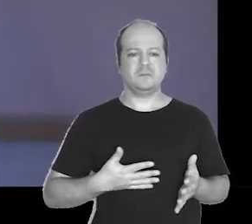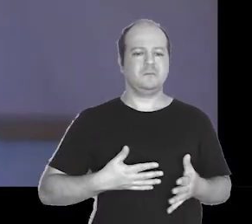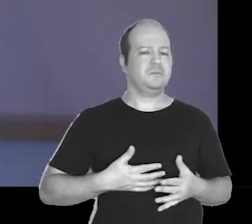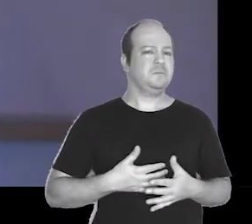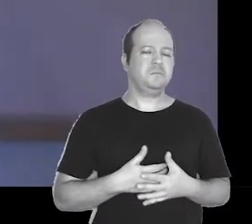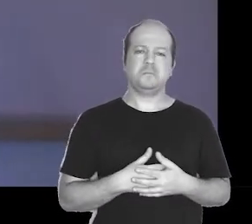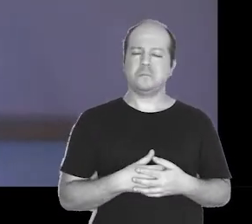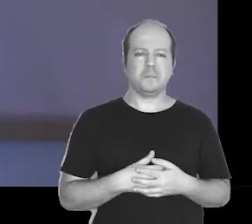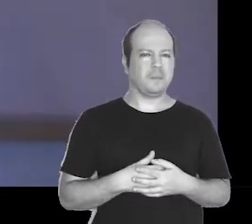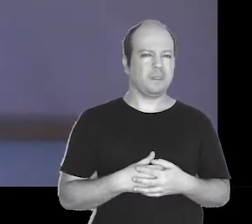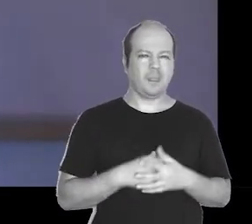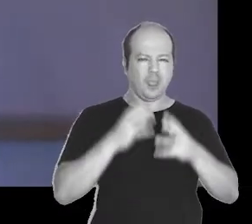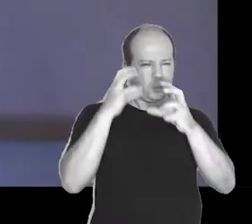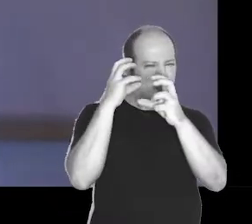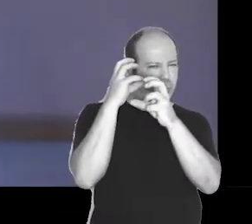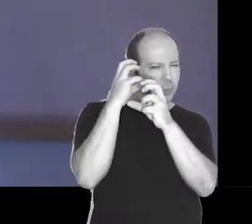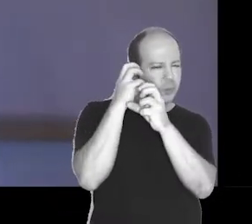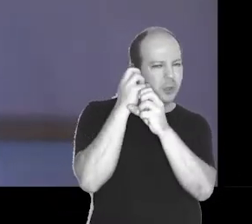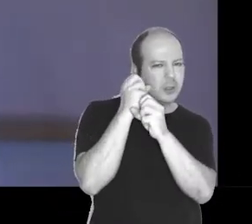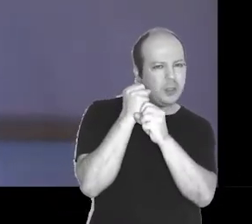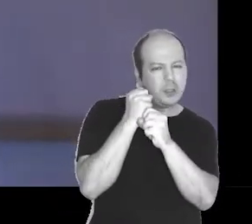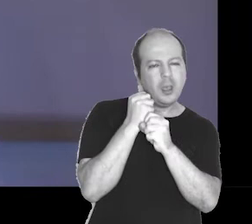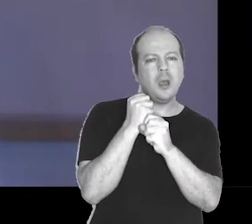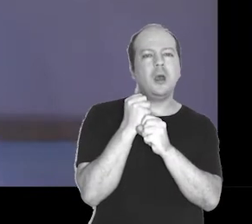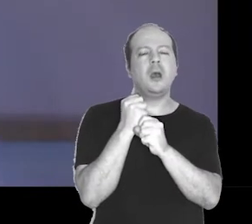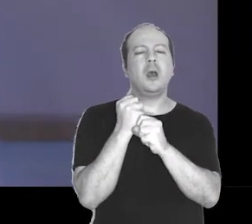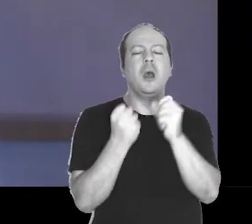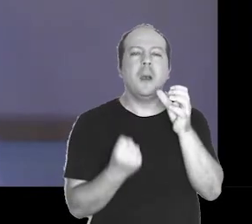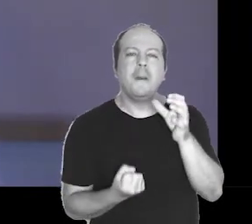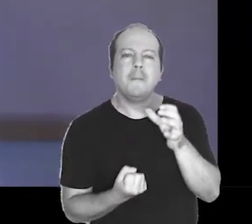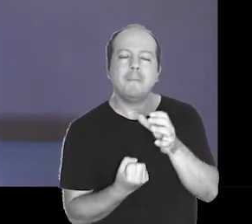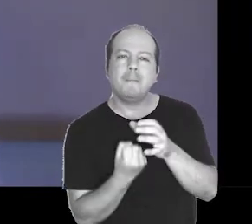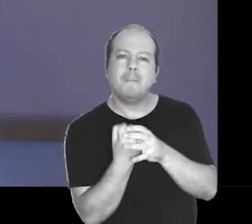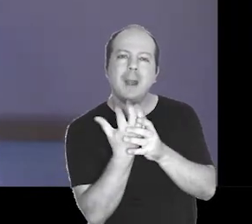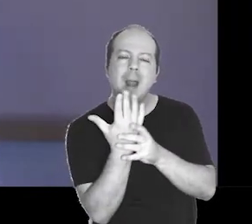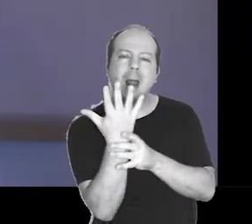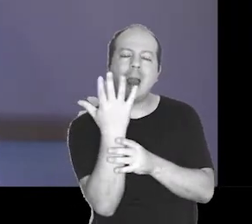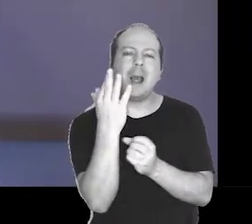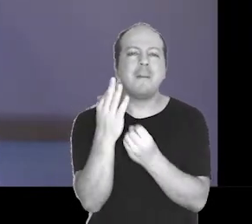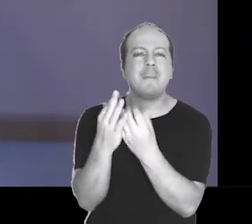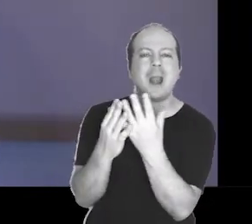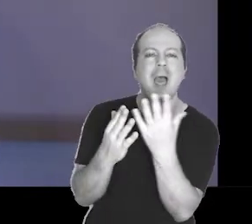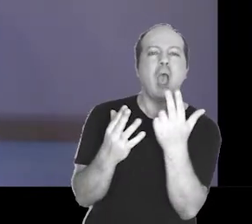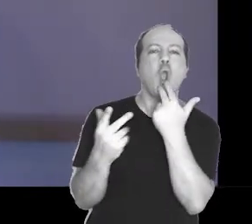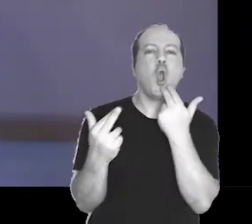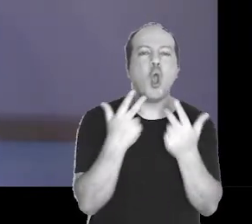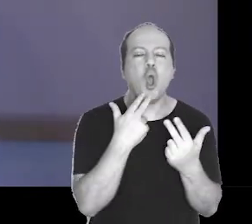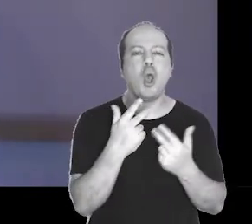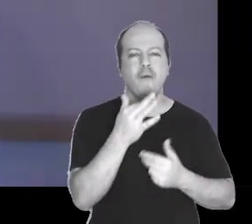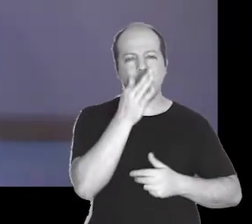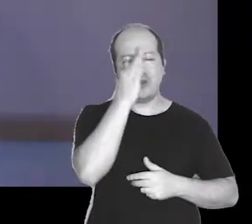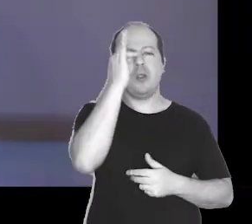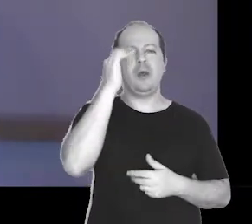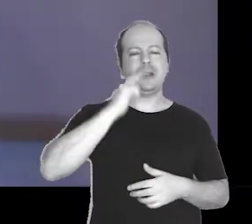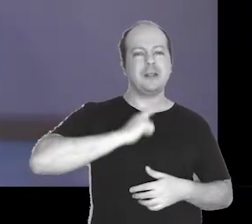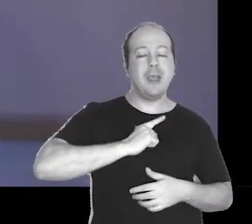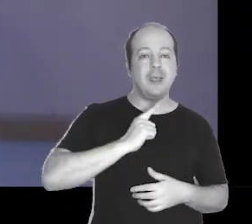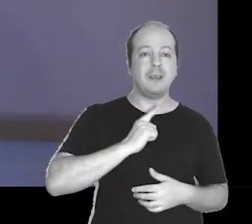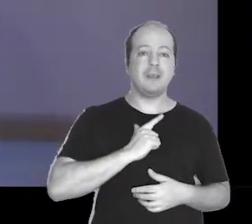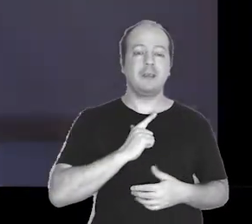Da escuridão do estrume nascem flores coloridas, Leonardo. Me